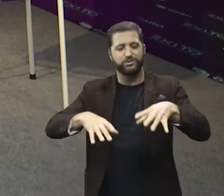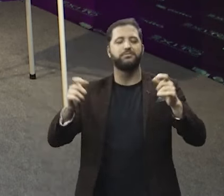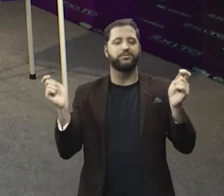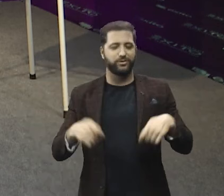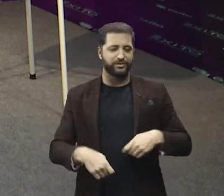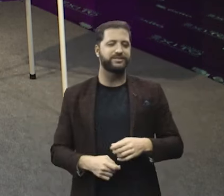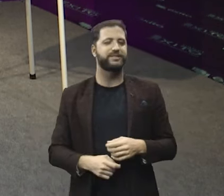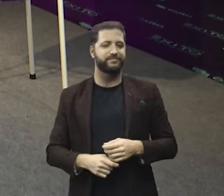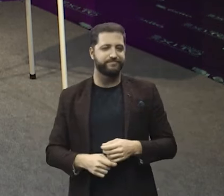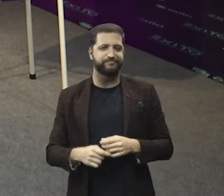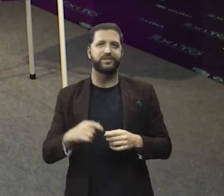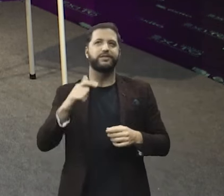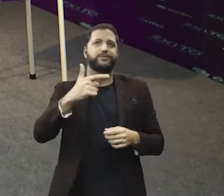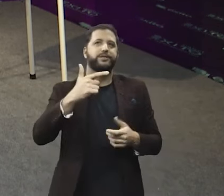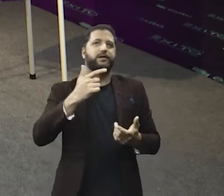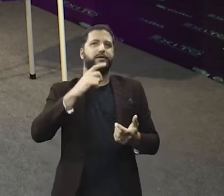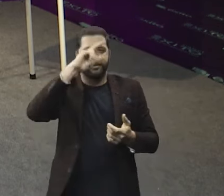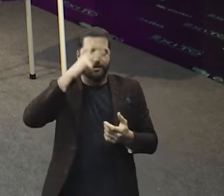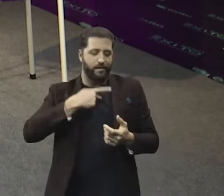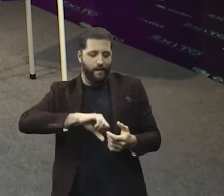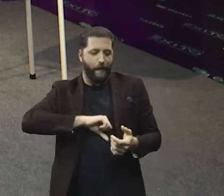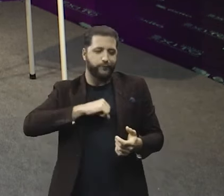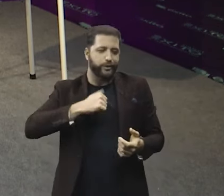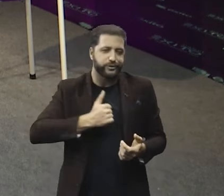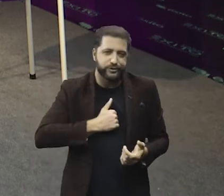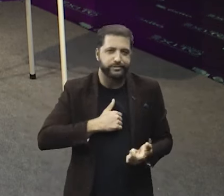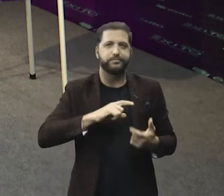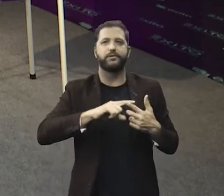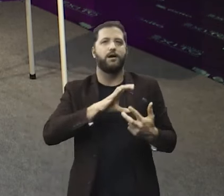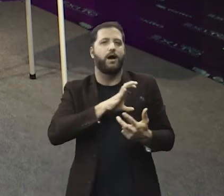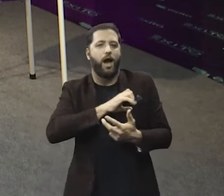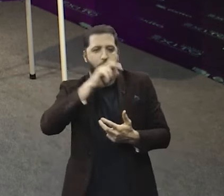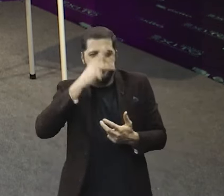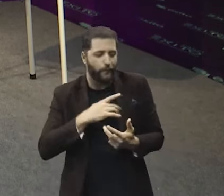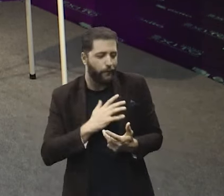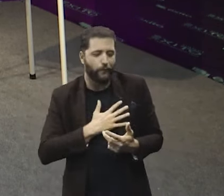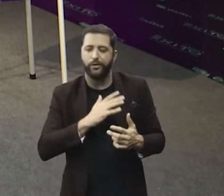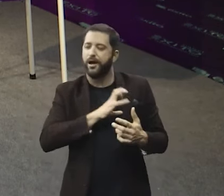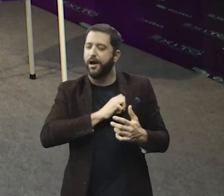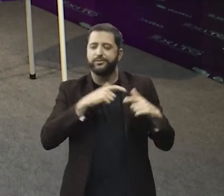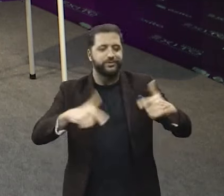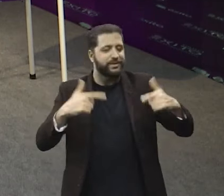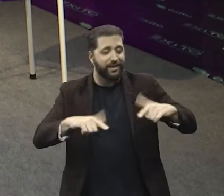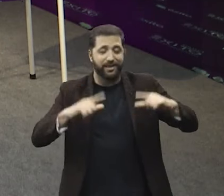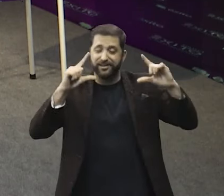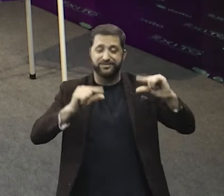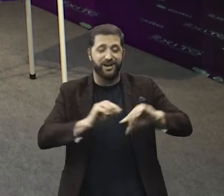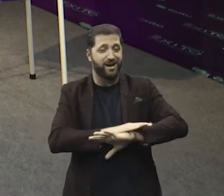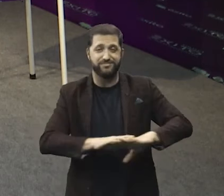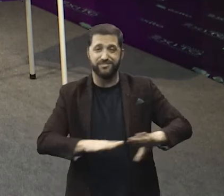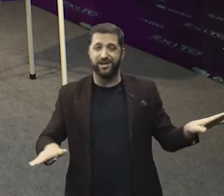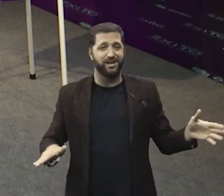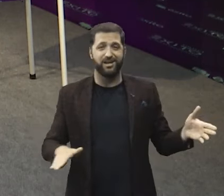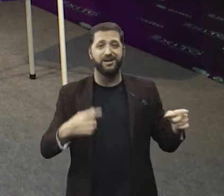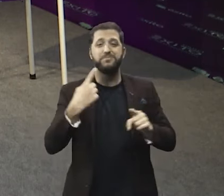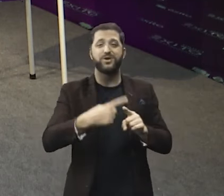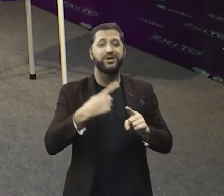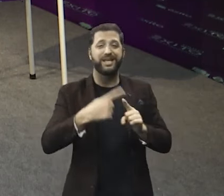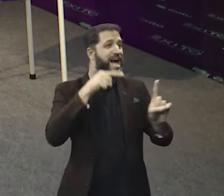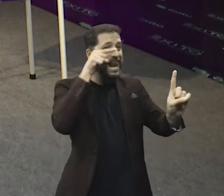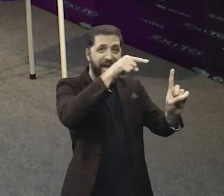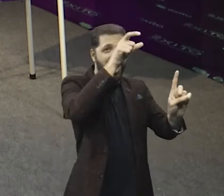amor próprio porque quando se olharem no espelho não vai ter congruência daquilo que construíram no